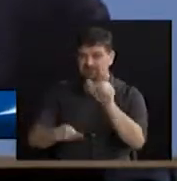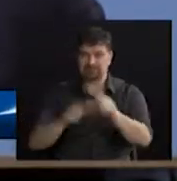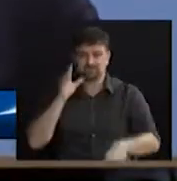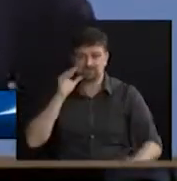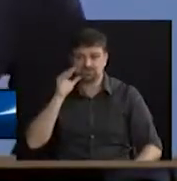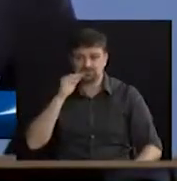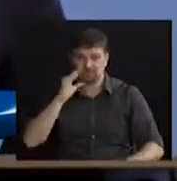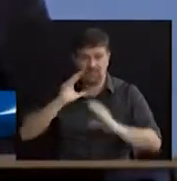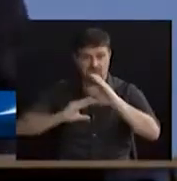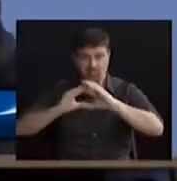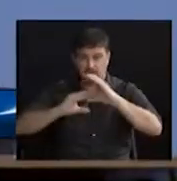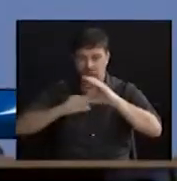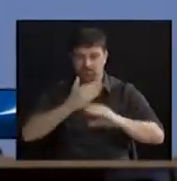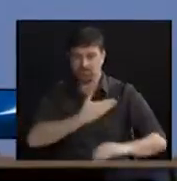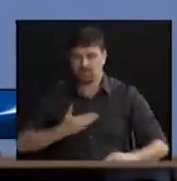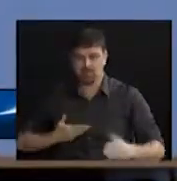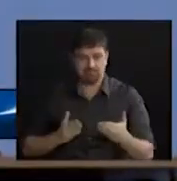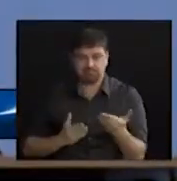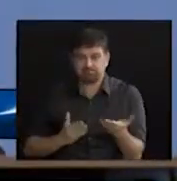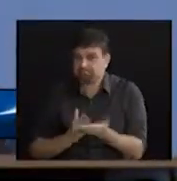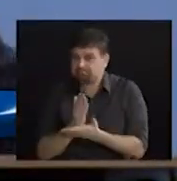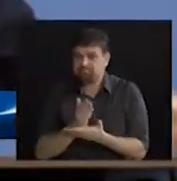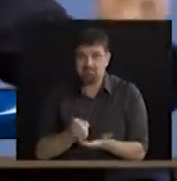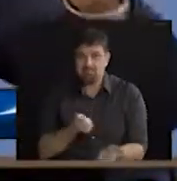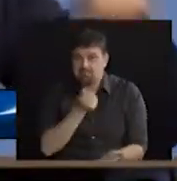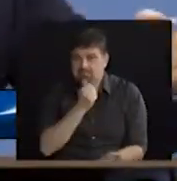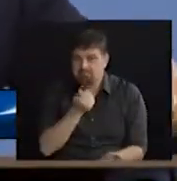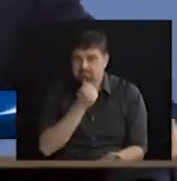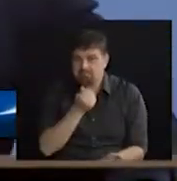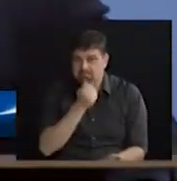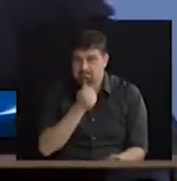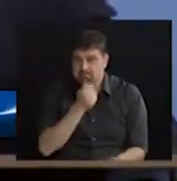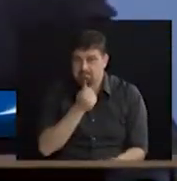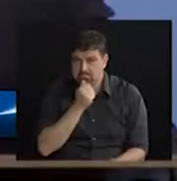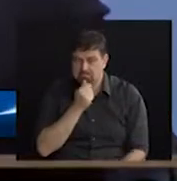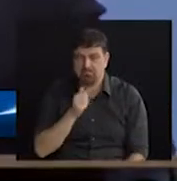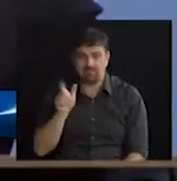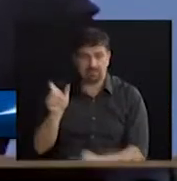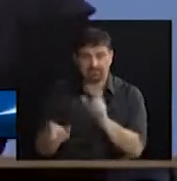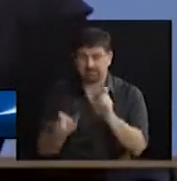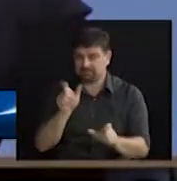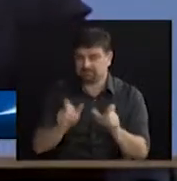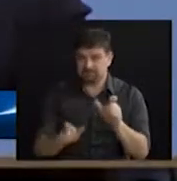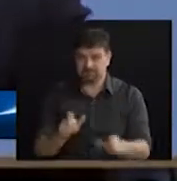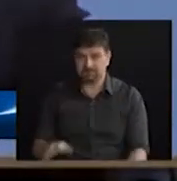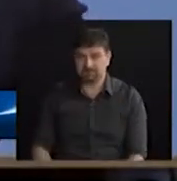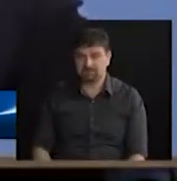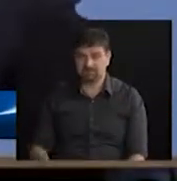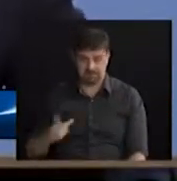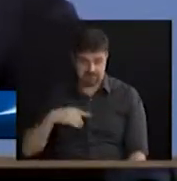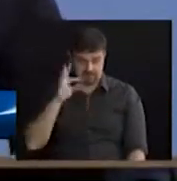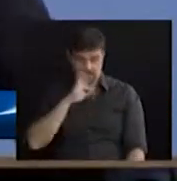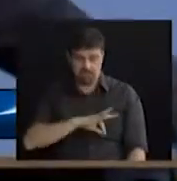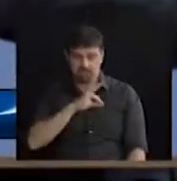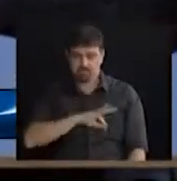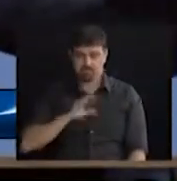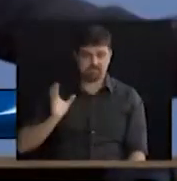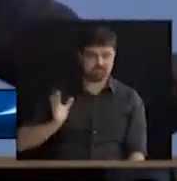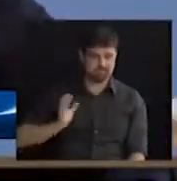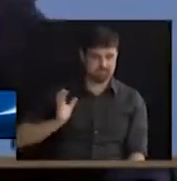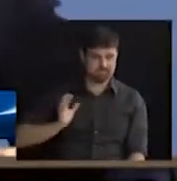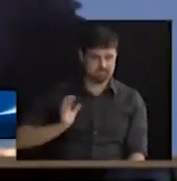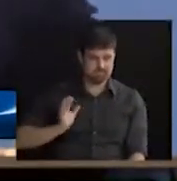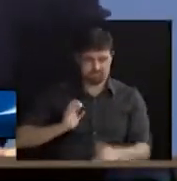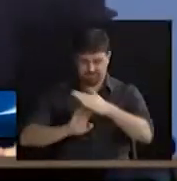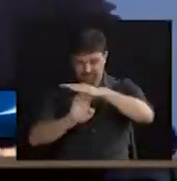desses quase 600 estão ocupados por funcionários não concursados, pagando altos salários, as